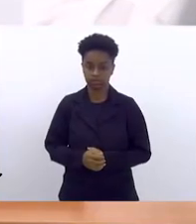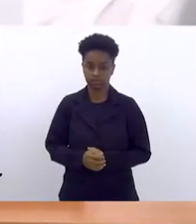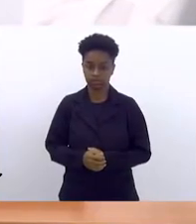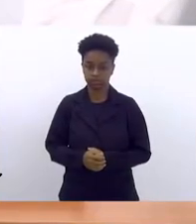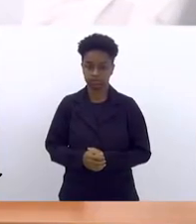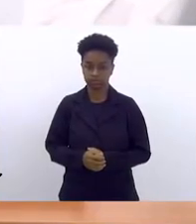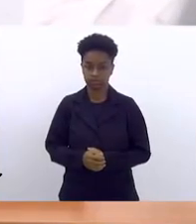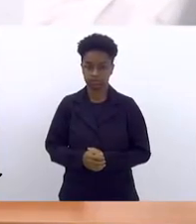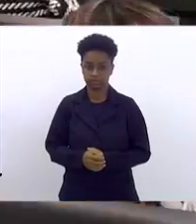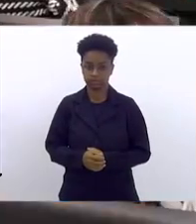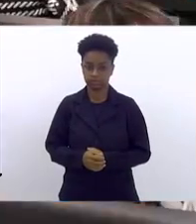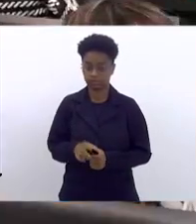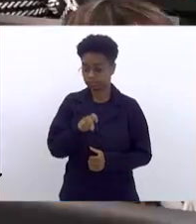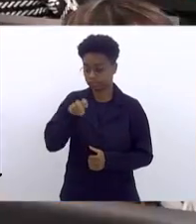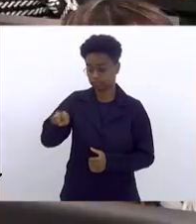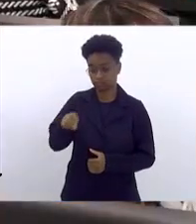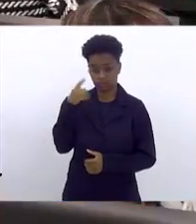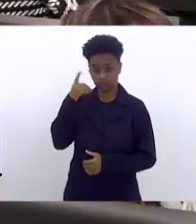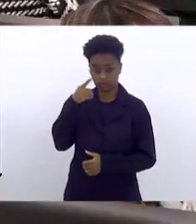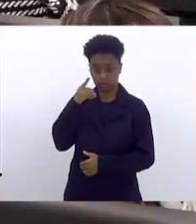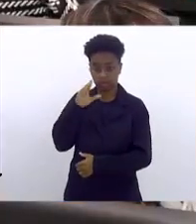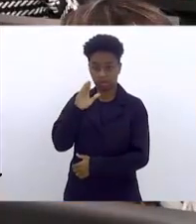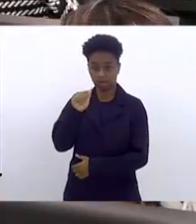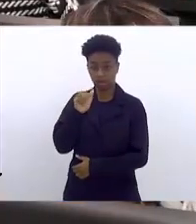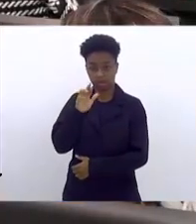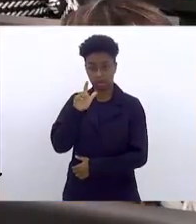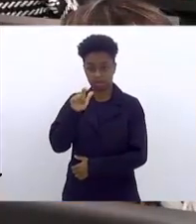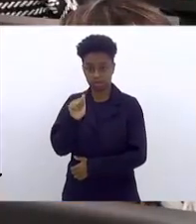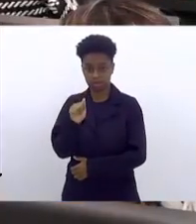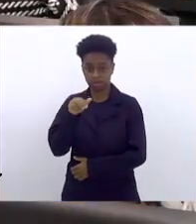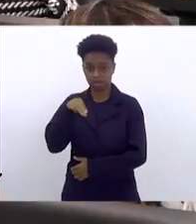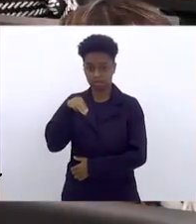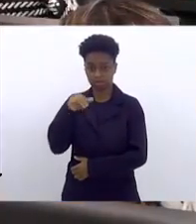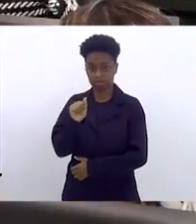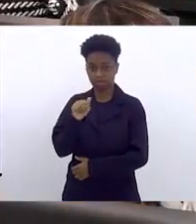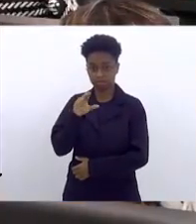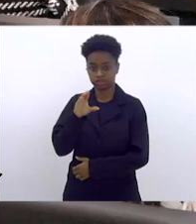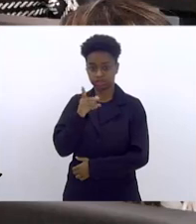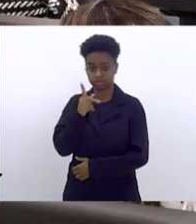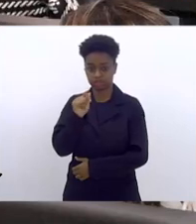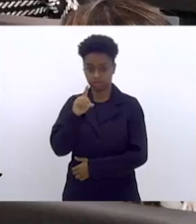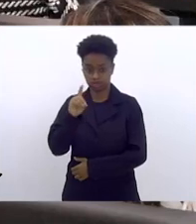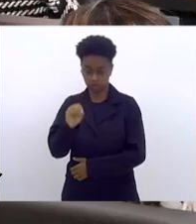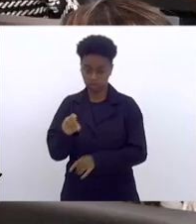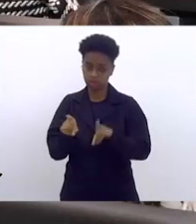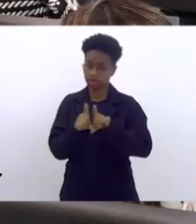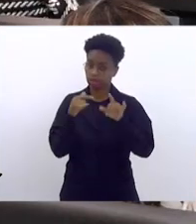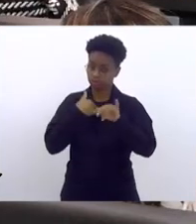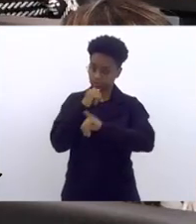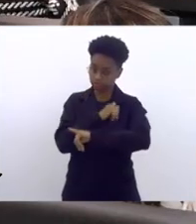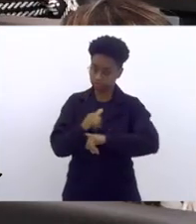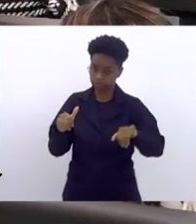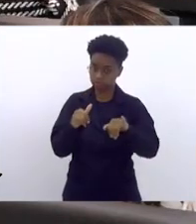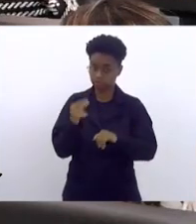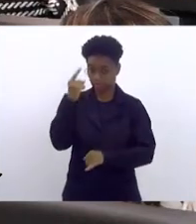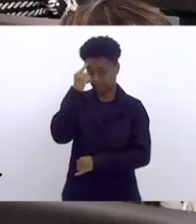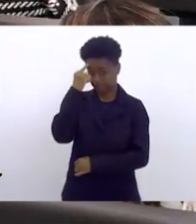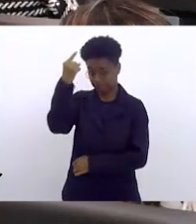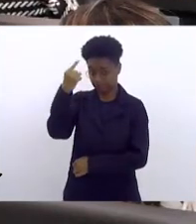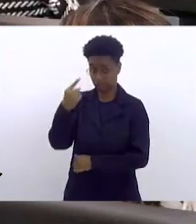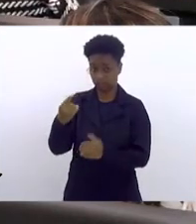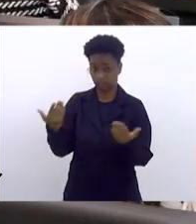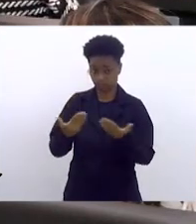deputada Carla Machado inclusive enfatizo que a idealização dessa